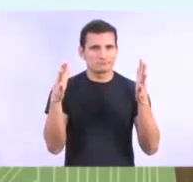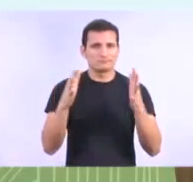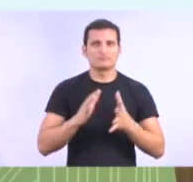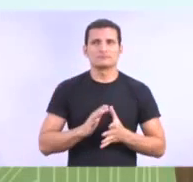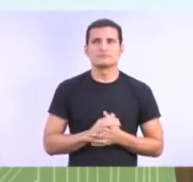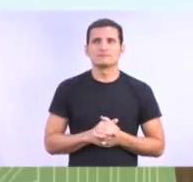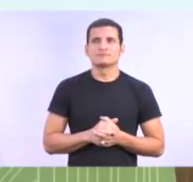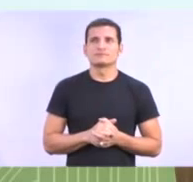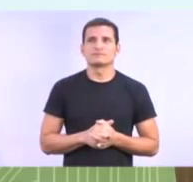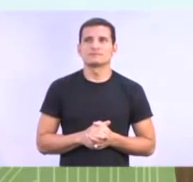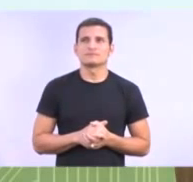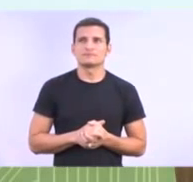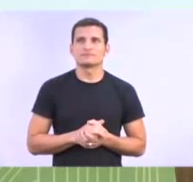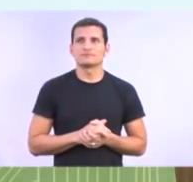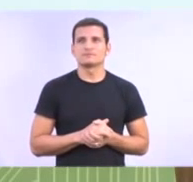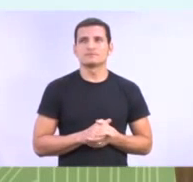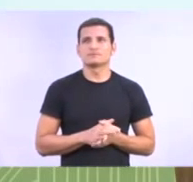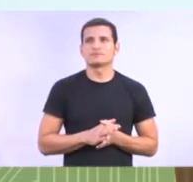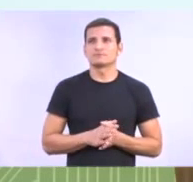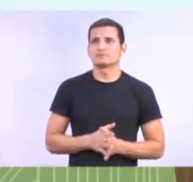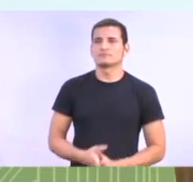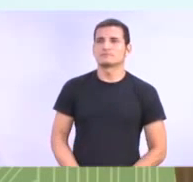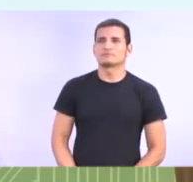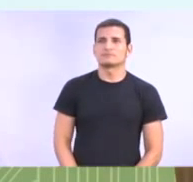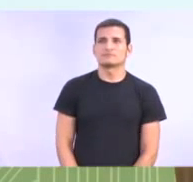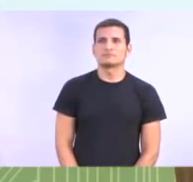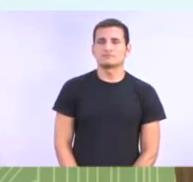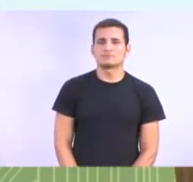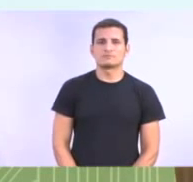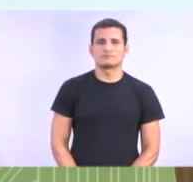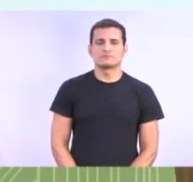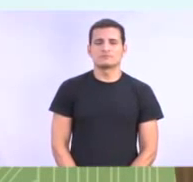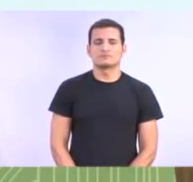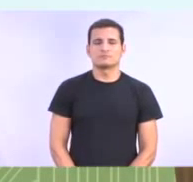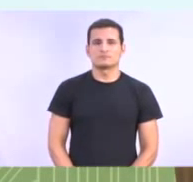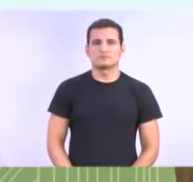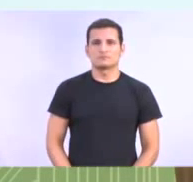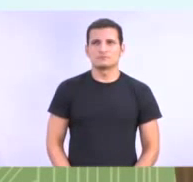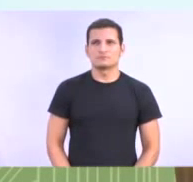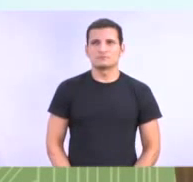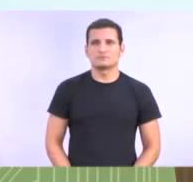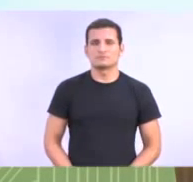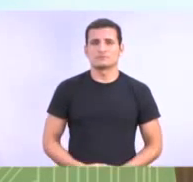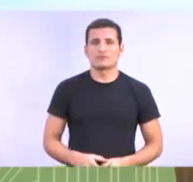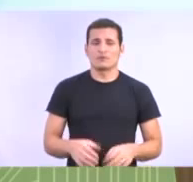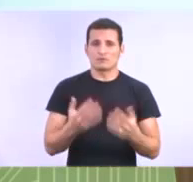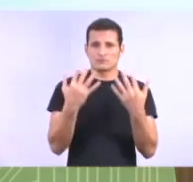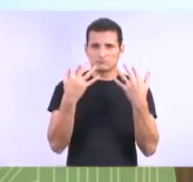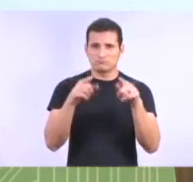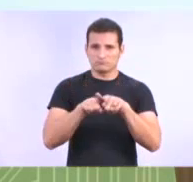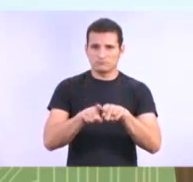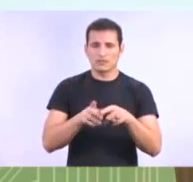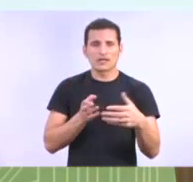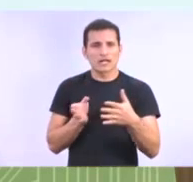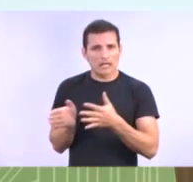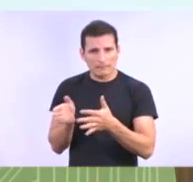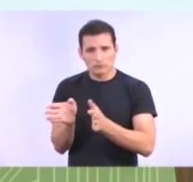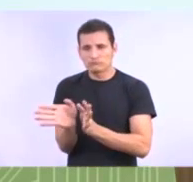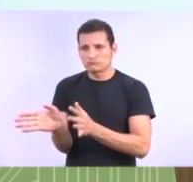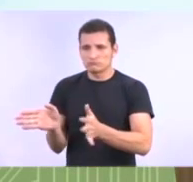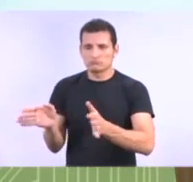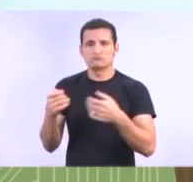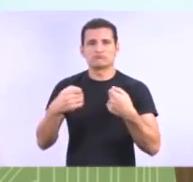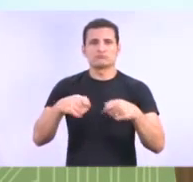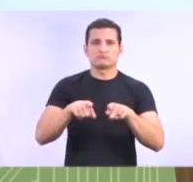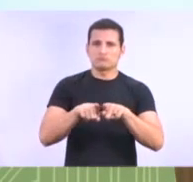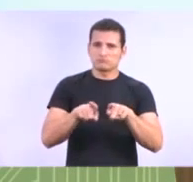Josi, mais uma vez. Obrigado pela participação. Vale chamar a atenção também que, além de caminhos alternativos, a gente algumas vezes vai precisar também